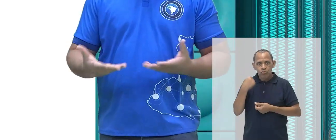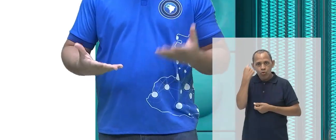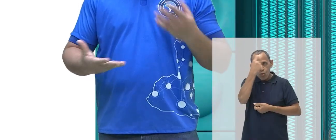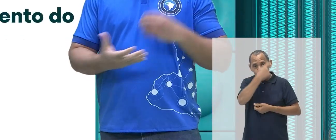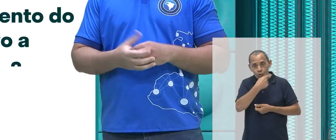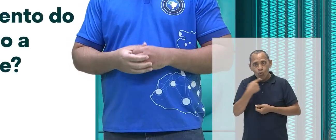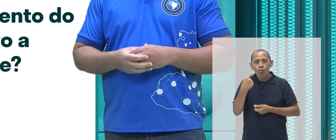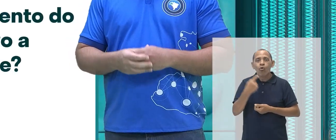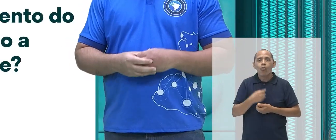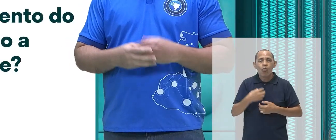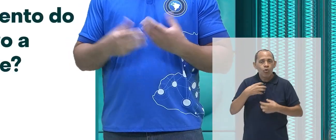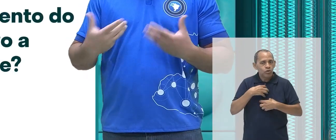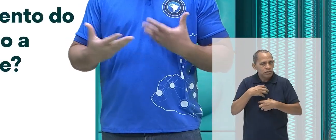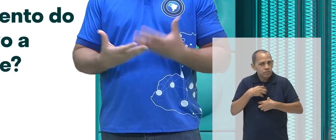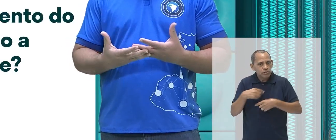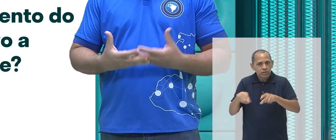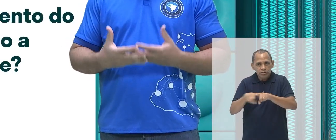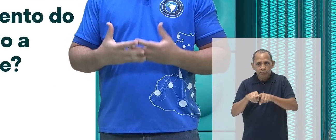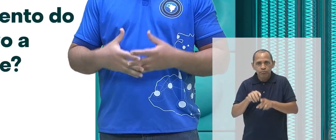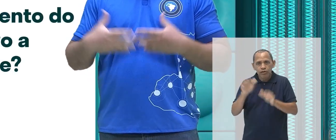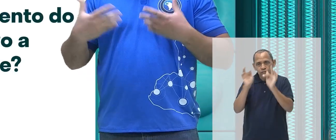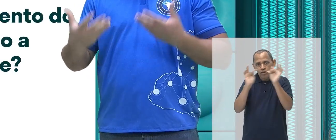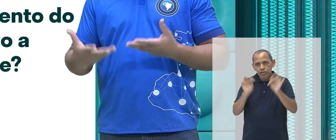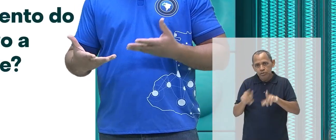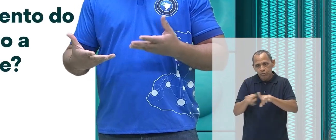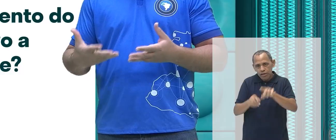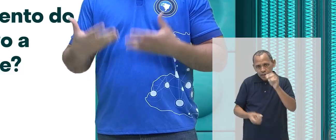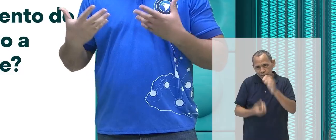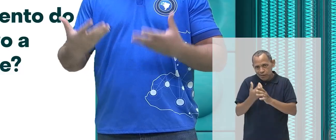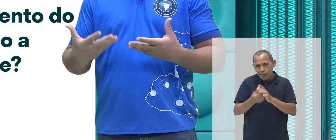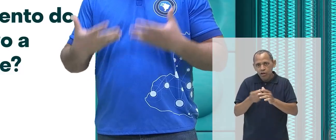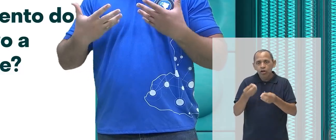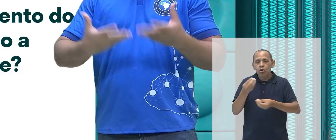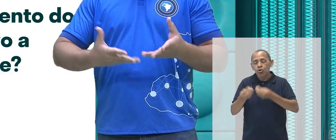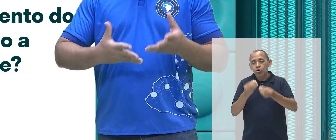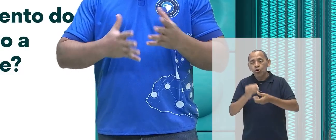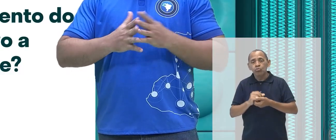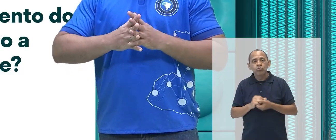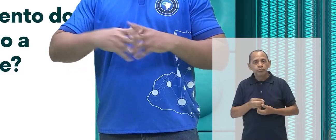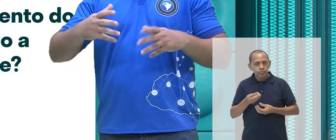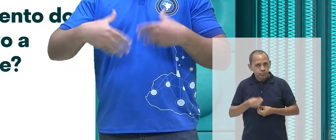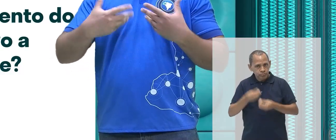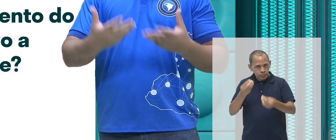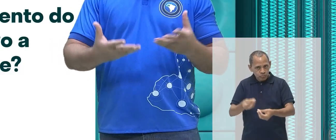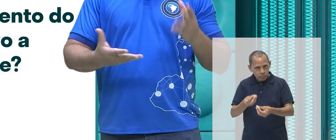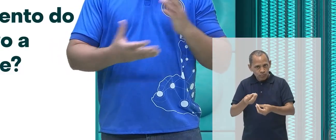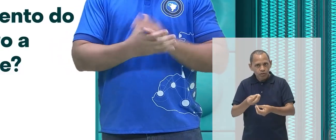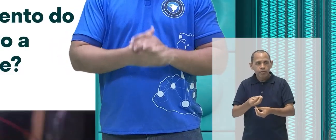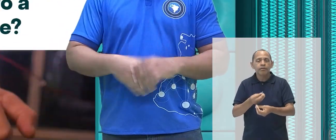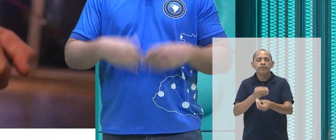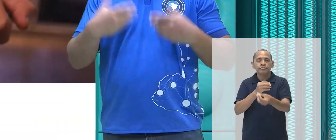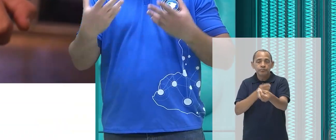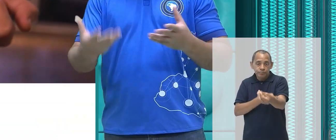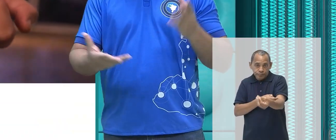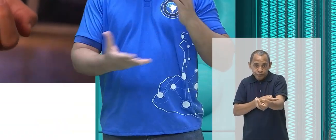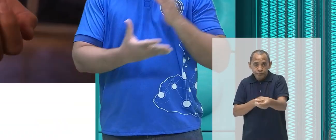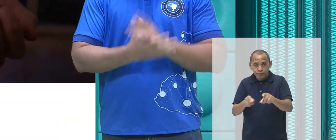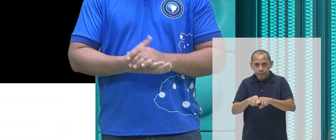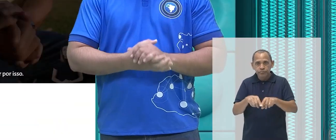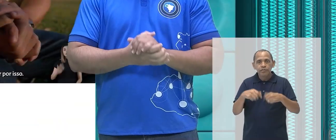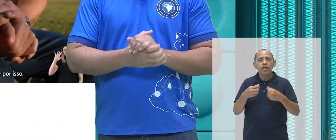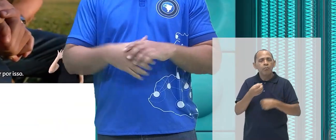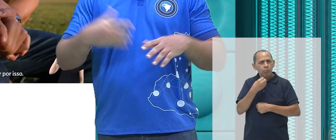isso colabora também para gerar esse efeito de que doar sangue é algo bom, que é preciso doar sangue, que você